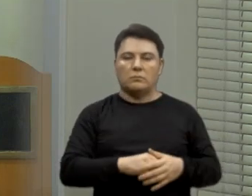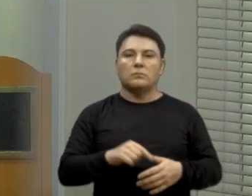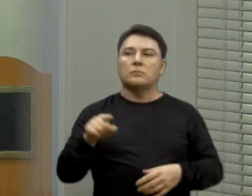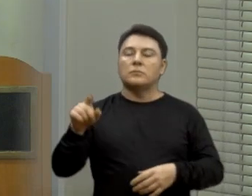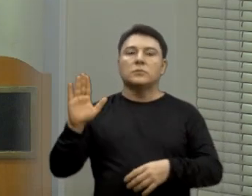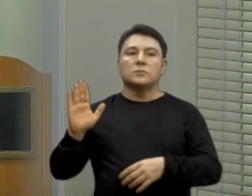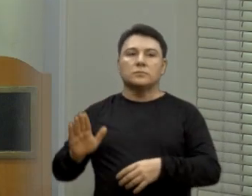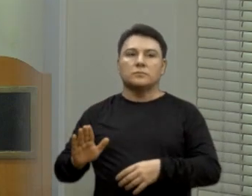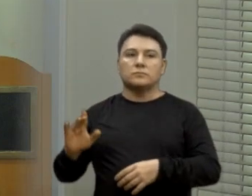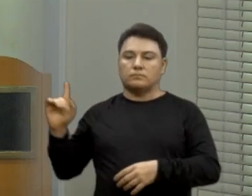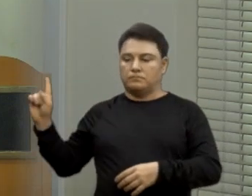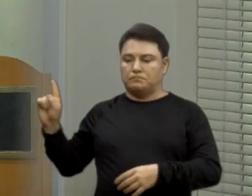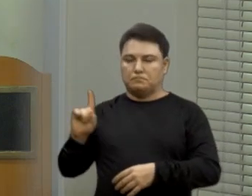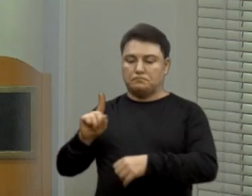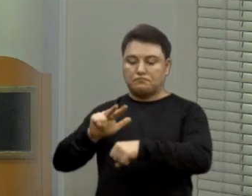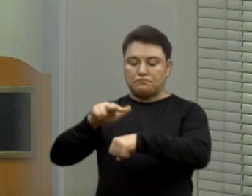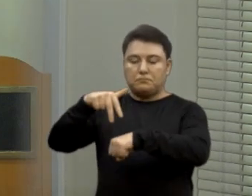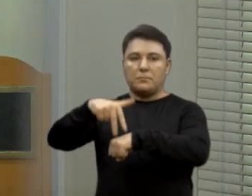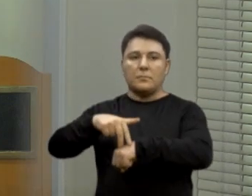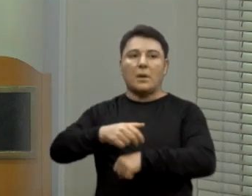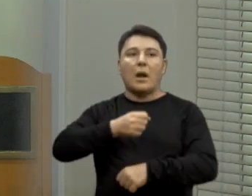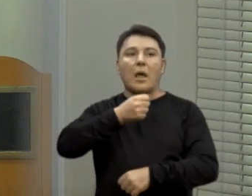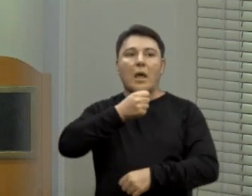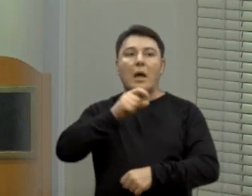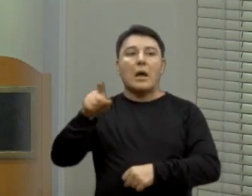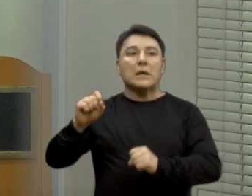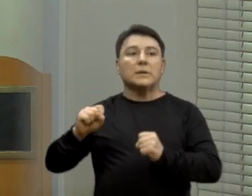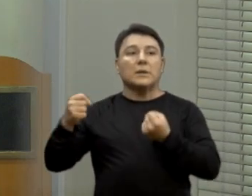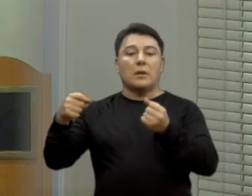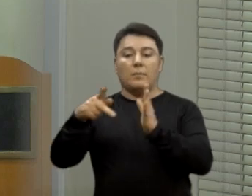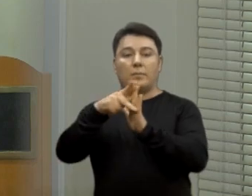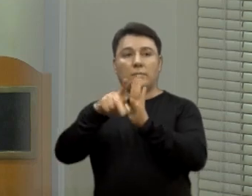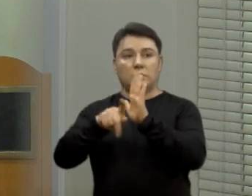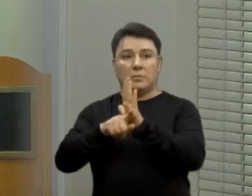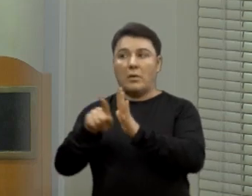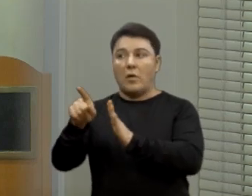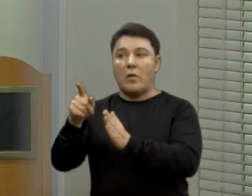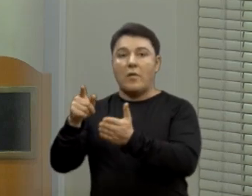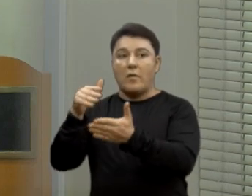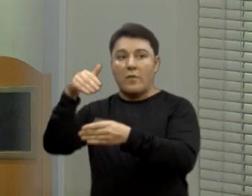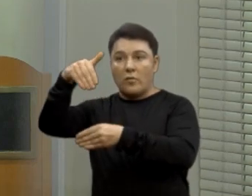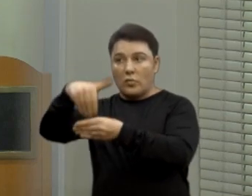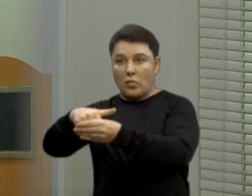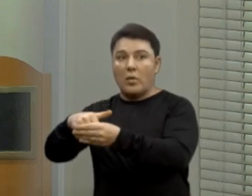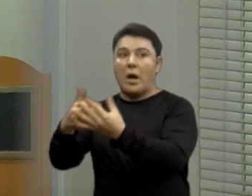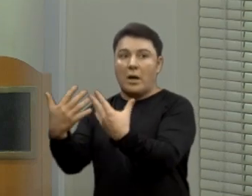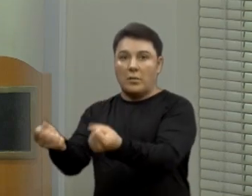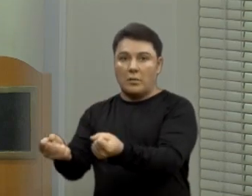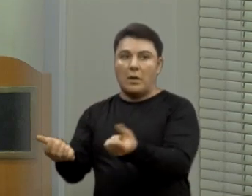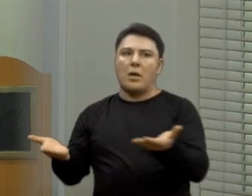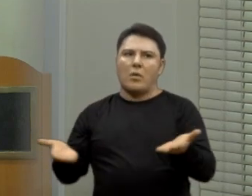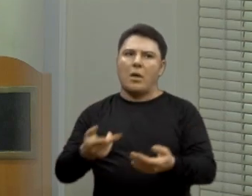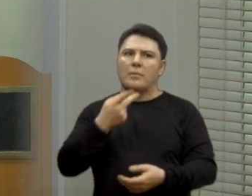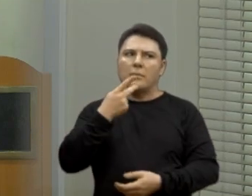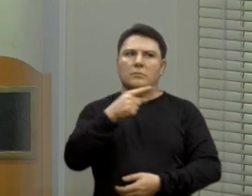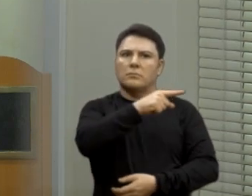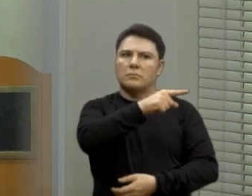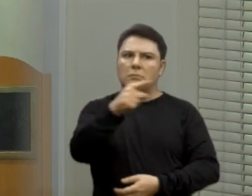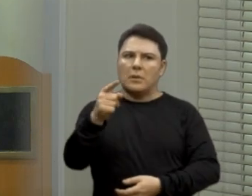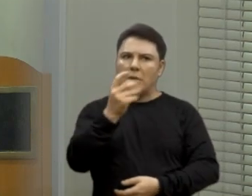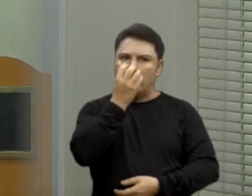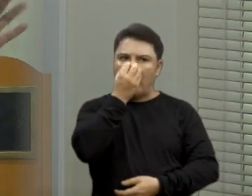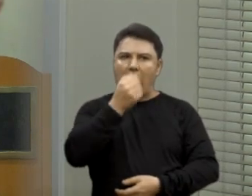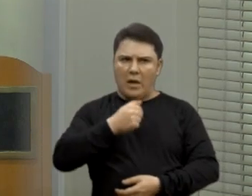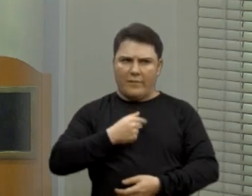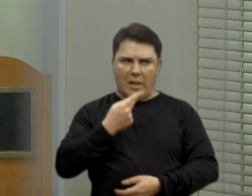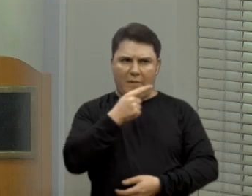subiram aqui nessa tribuna para defender o projeto e votaram a favor. É isso que eu disse, que é chamar a população de palhaço. Tá? Eu não disse que vocês são